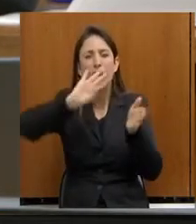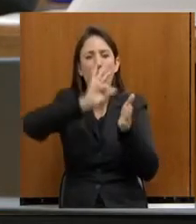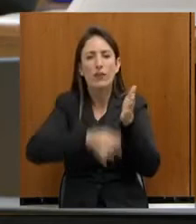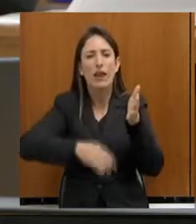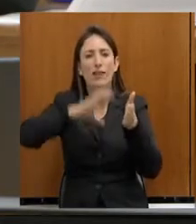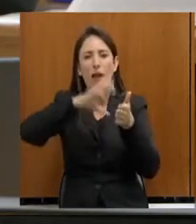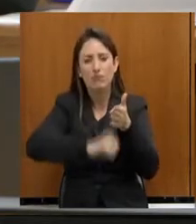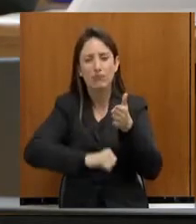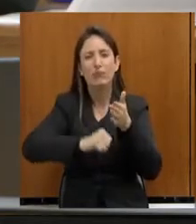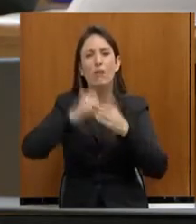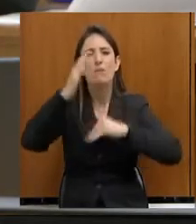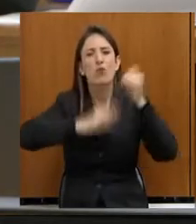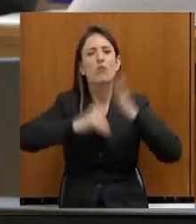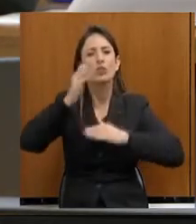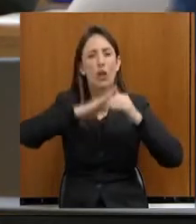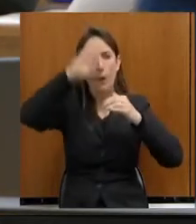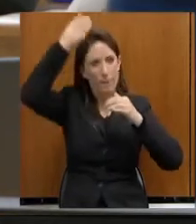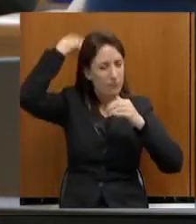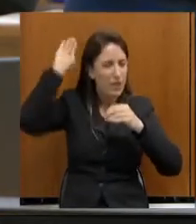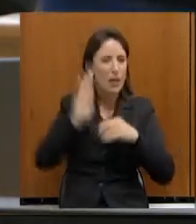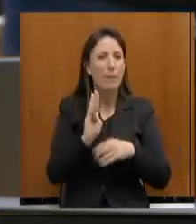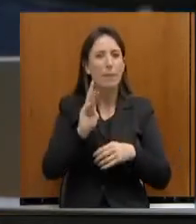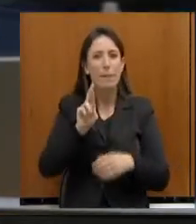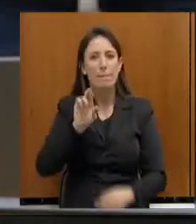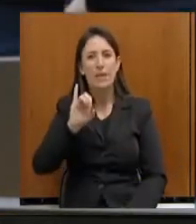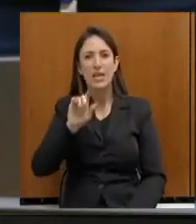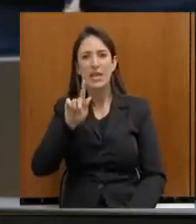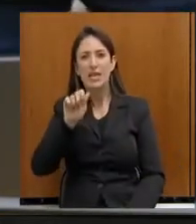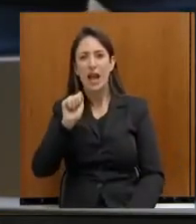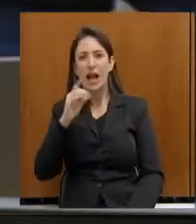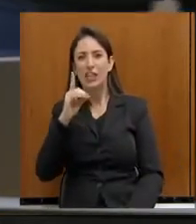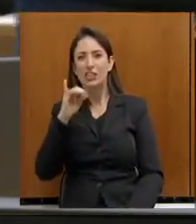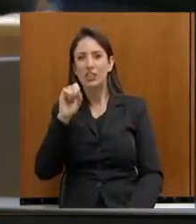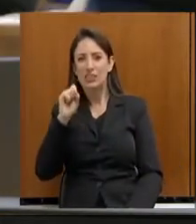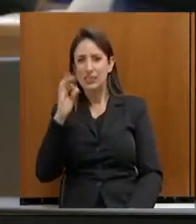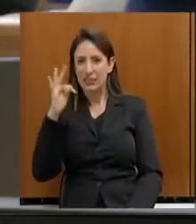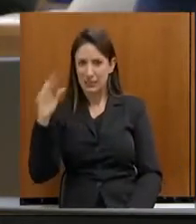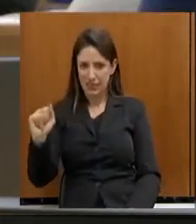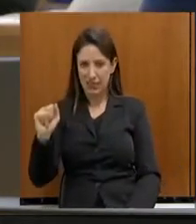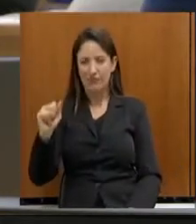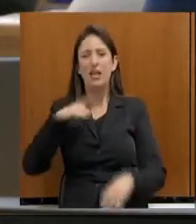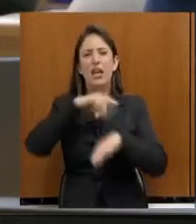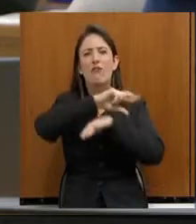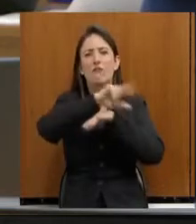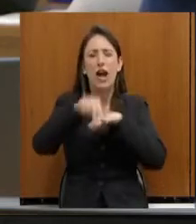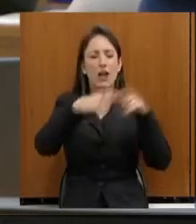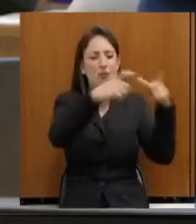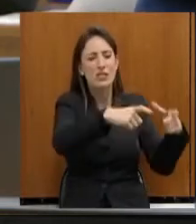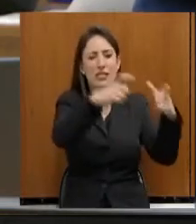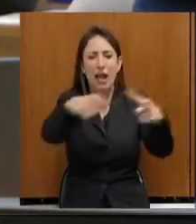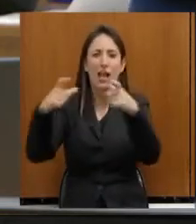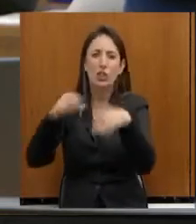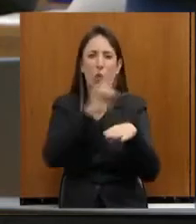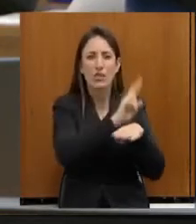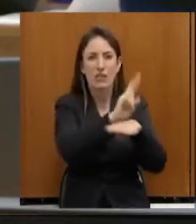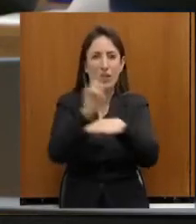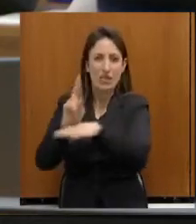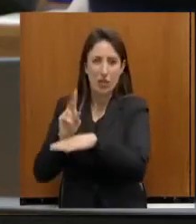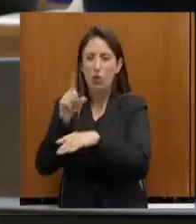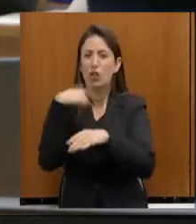hoje nós já temos 110 profissionais brigadistas em todas as nossas unidades de conservação vamos contratar